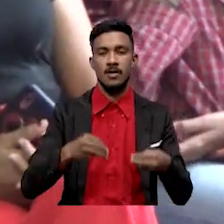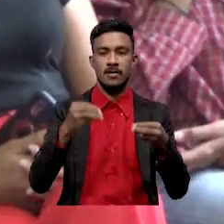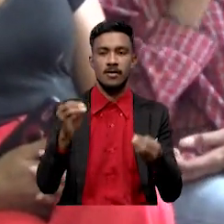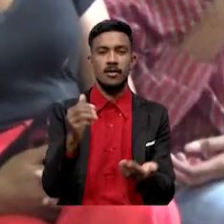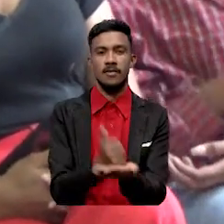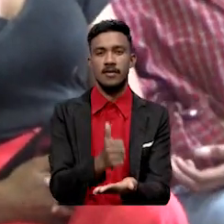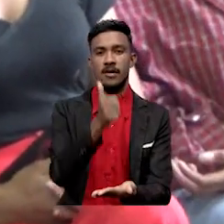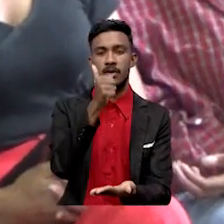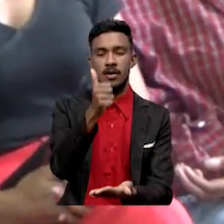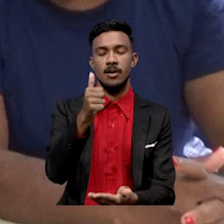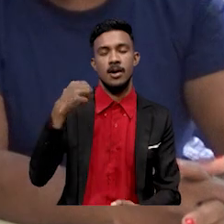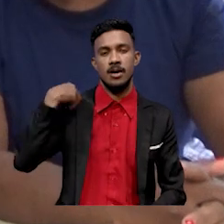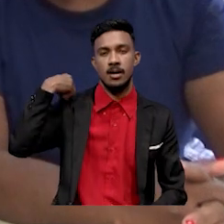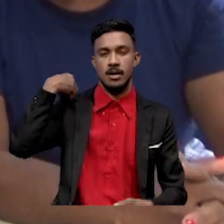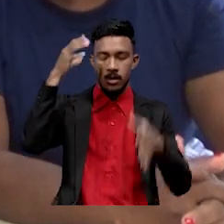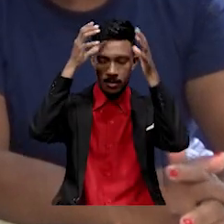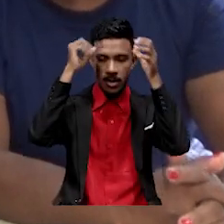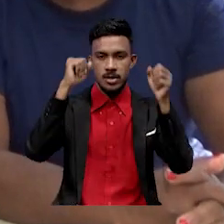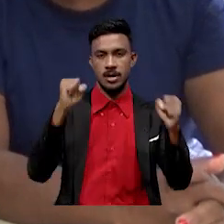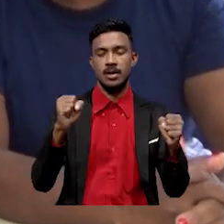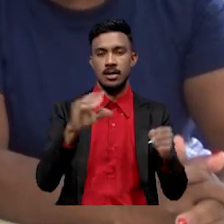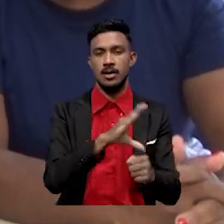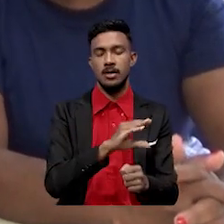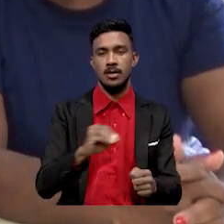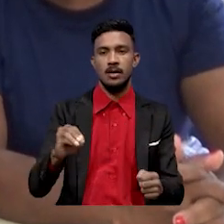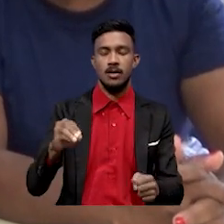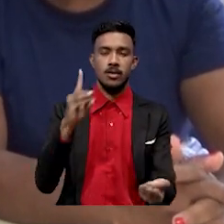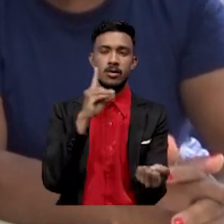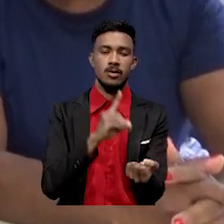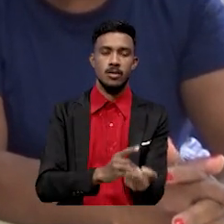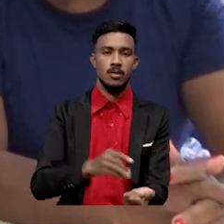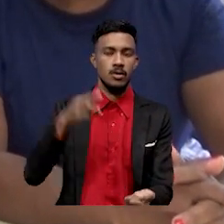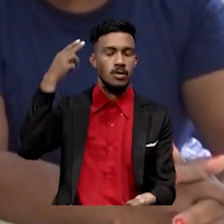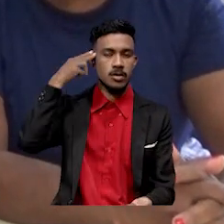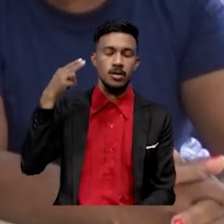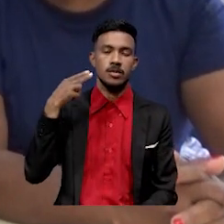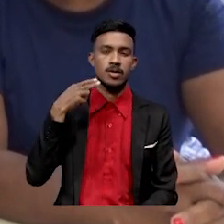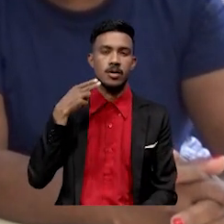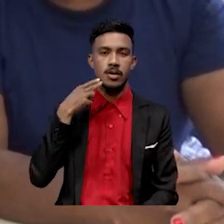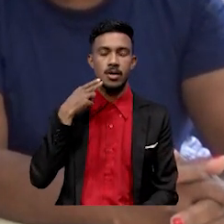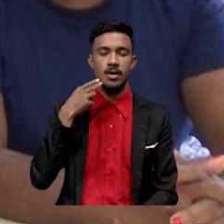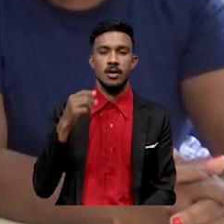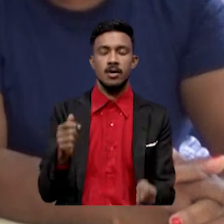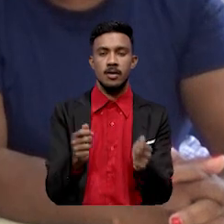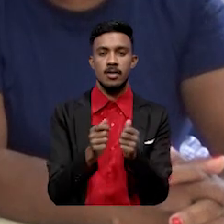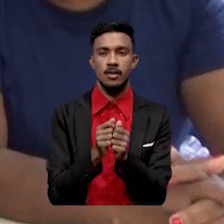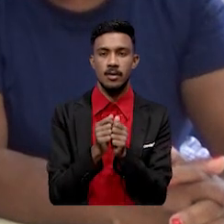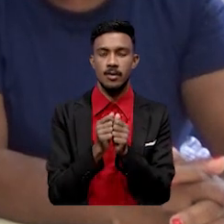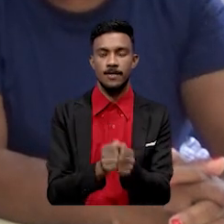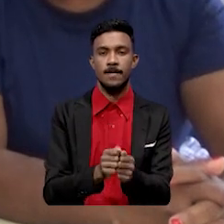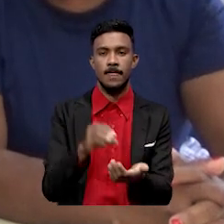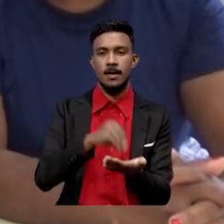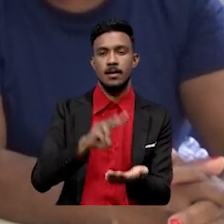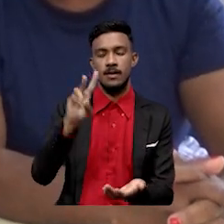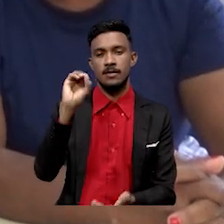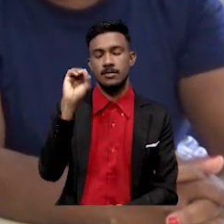ba candidato presidente da República, Dr. José Manuel Ramos Horta, período